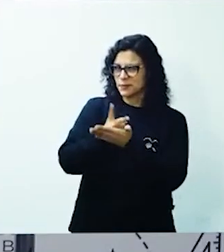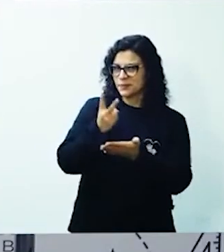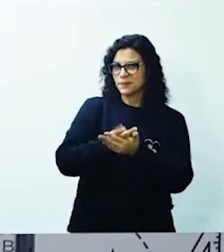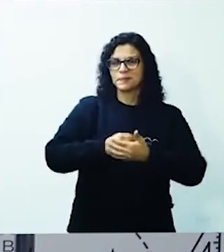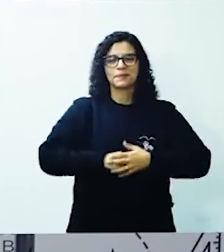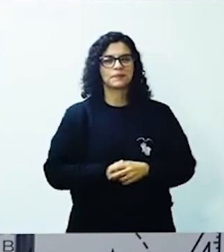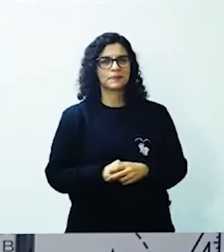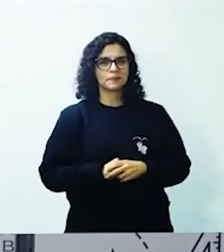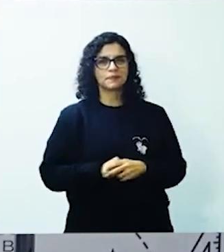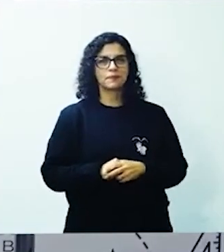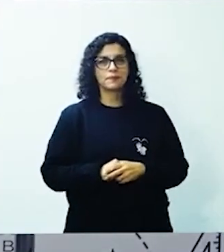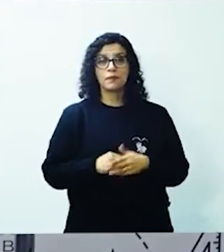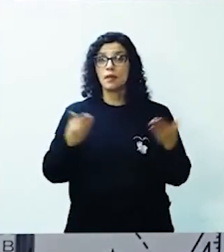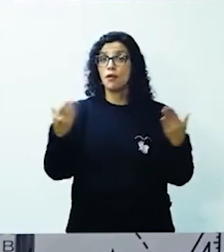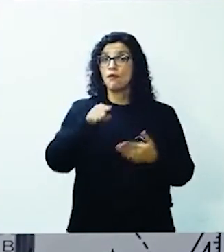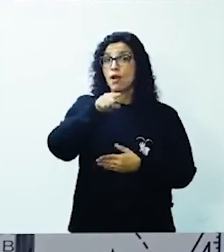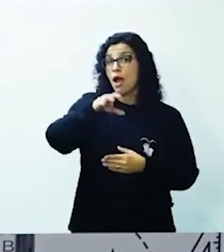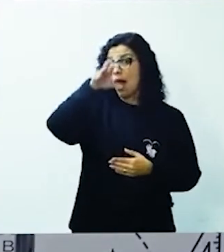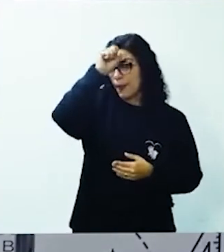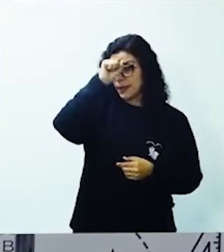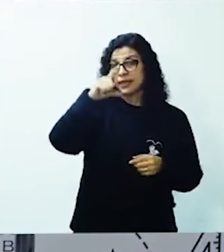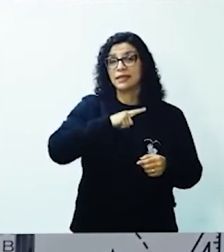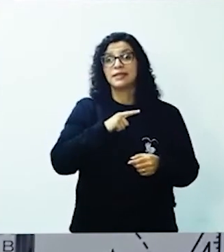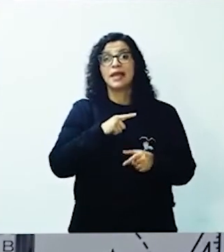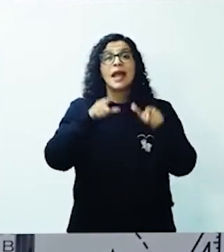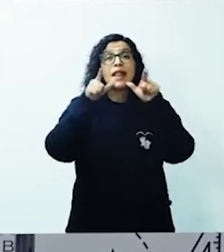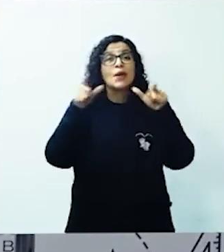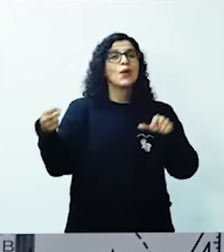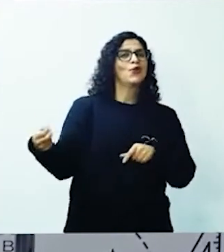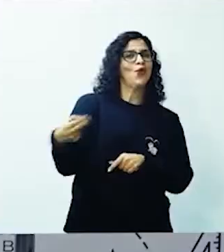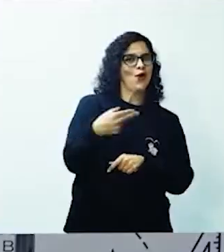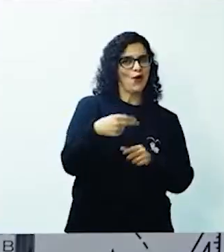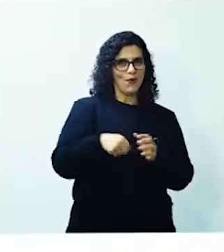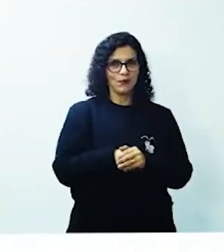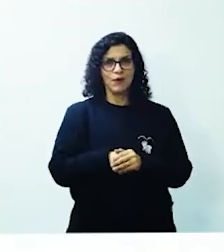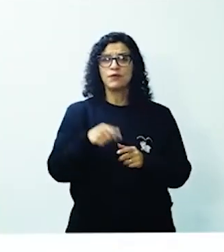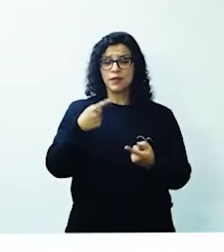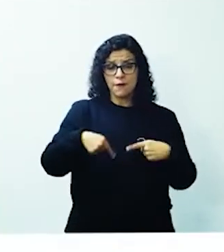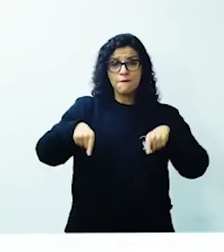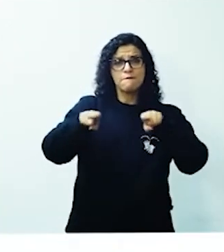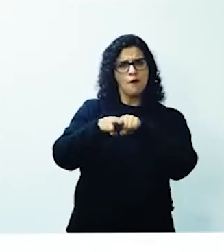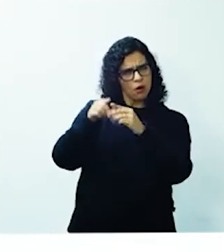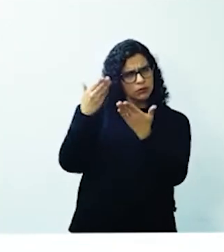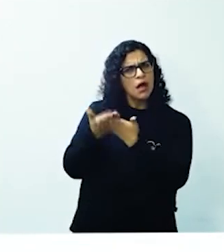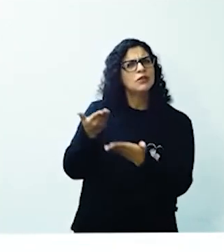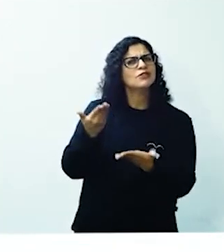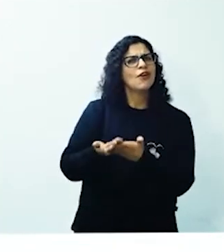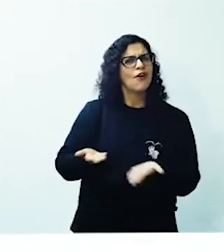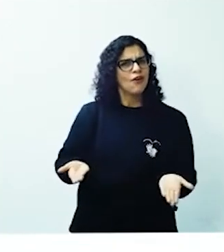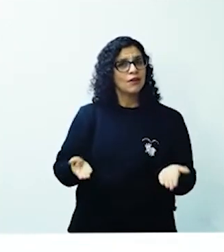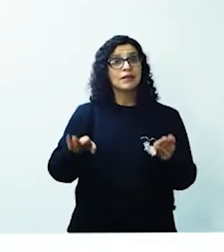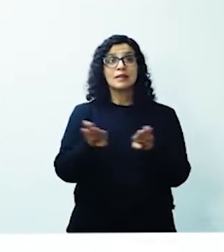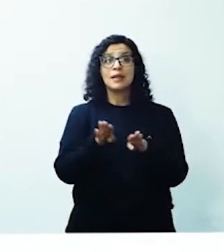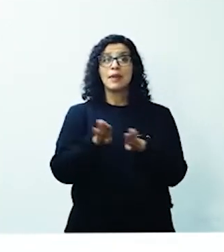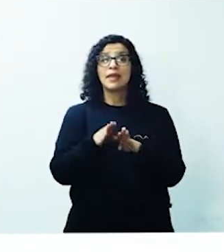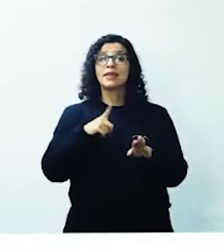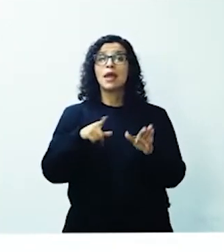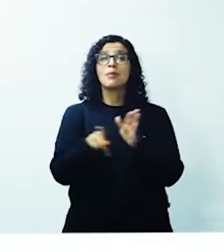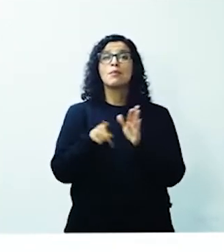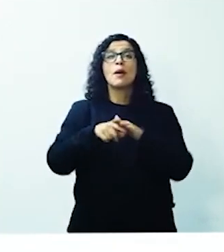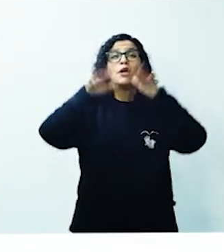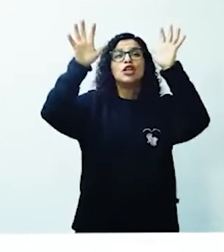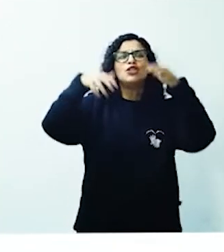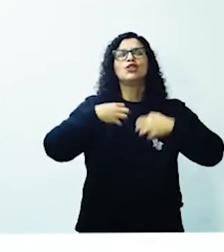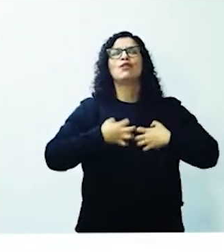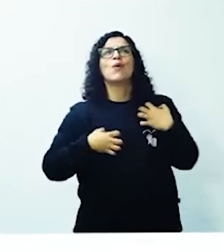continuar. Aprenda uma nova língua. Talvez volte a estudar. Tome mais banho de